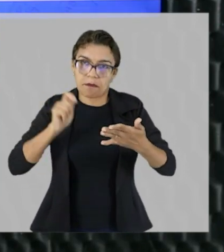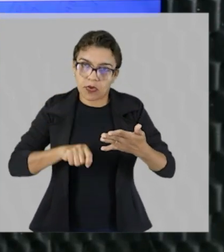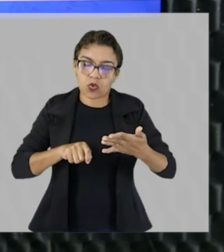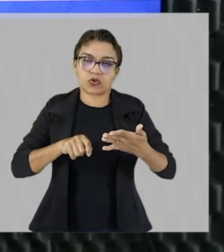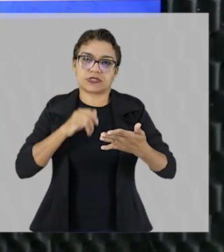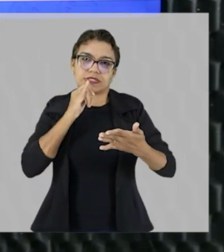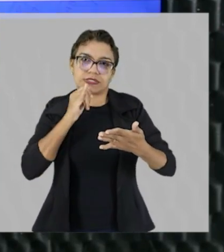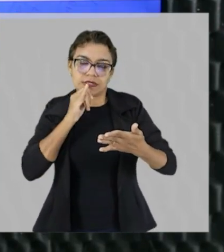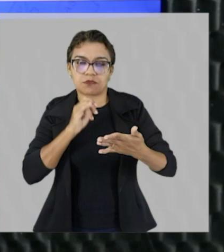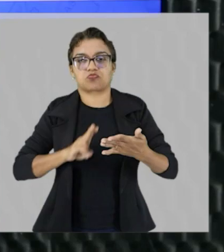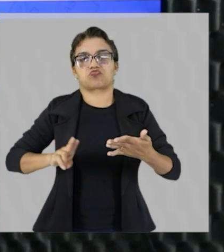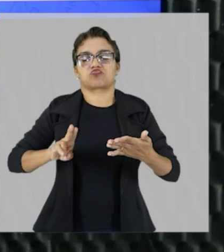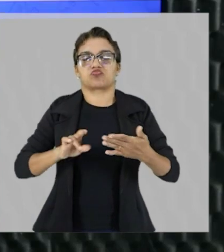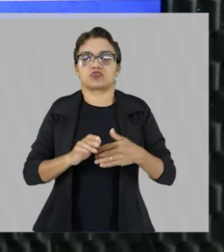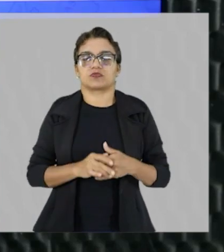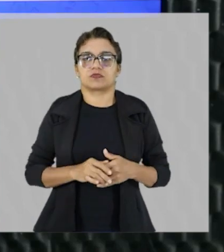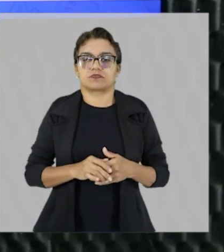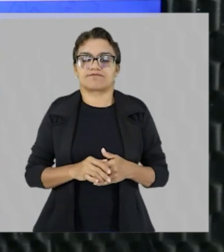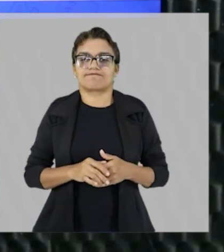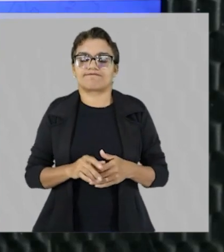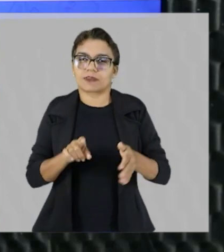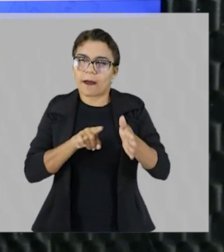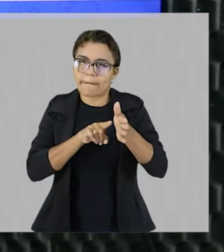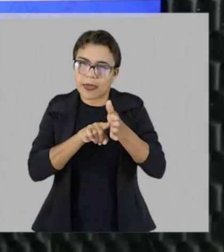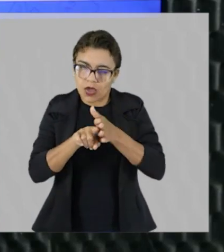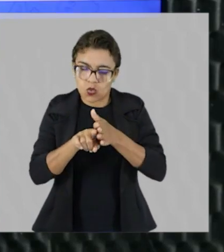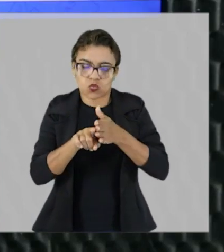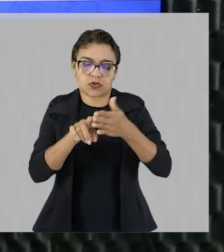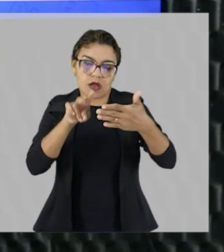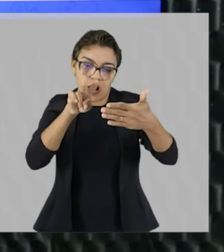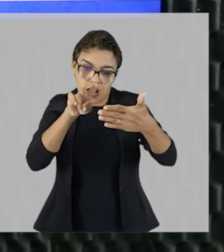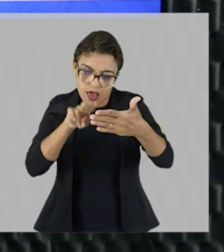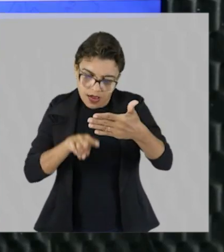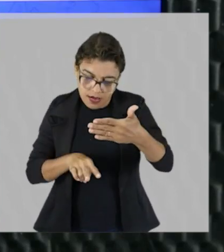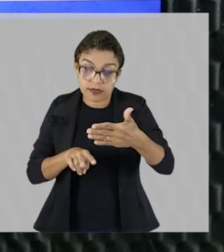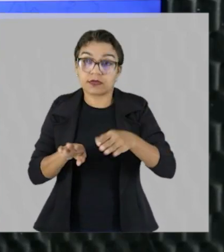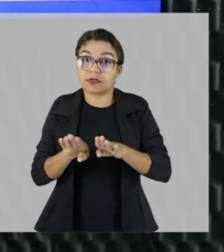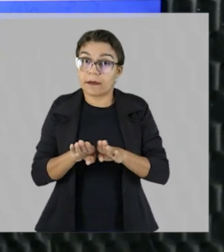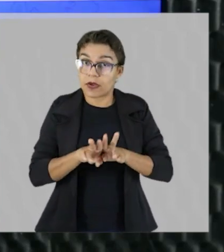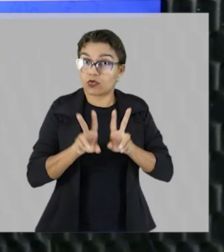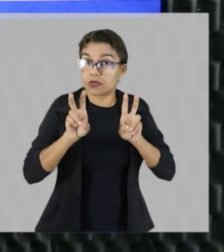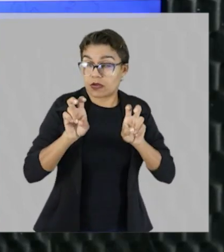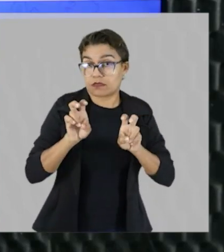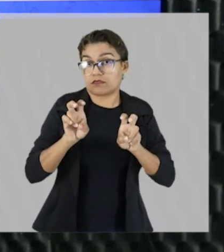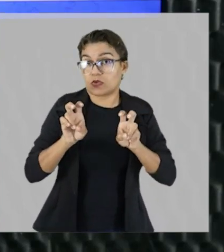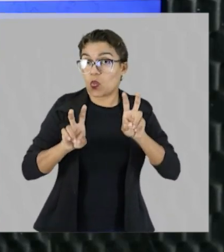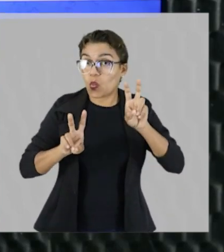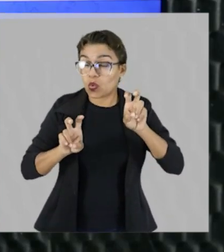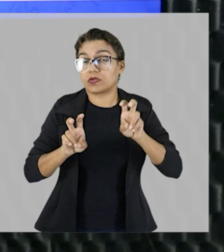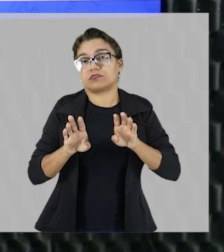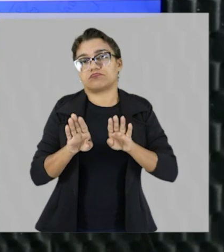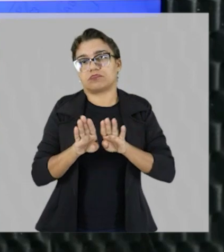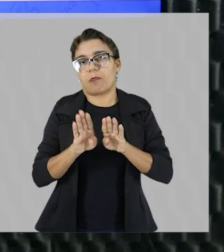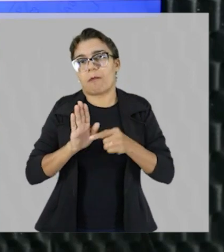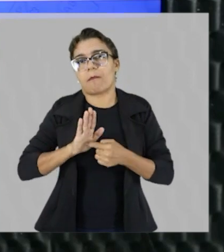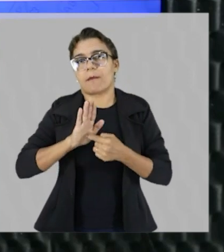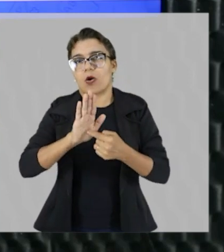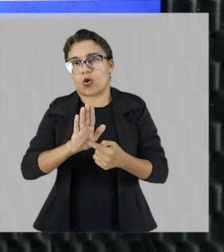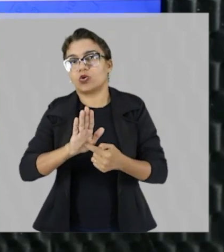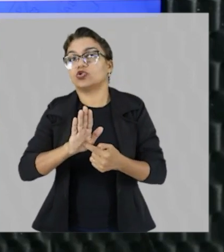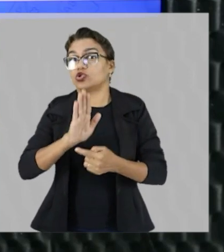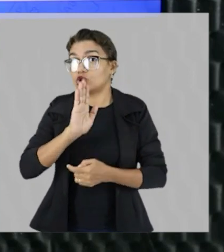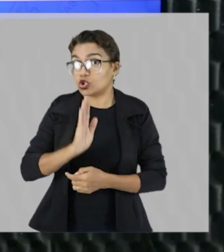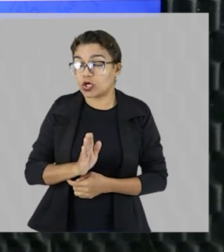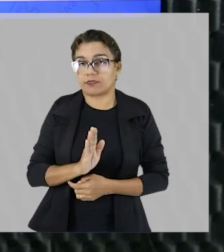pelo enunciado da questão, mas a partir da temática, tá? O título do meu texto, ele me diz muita coisa.